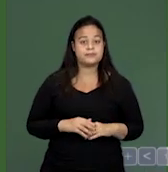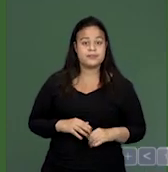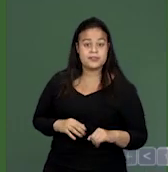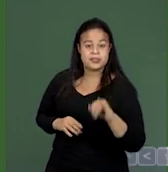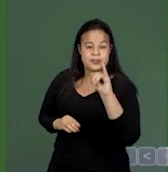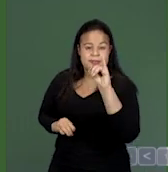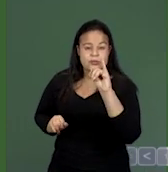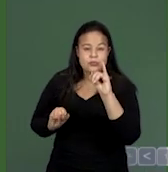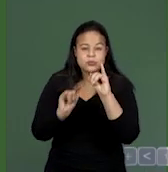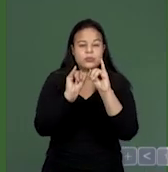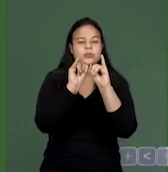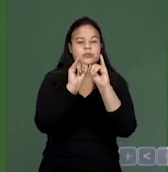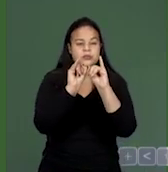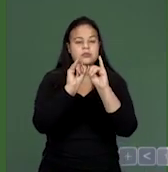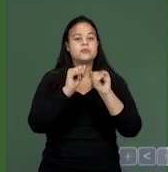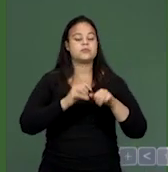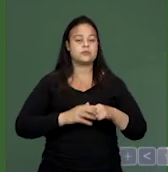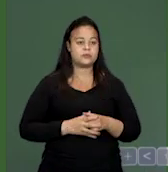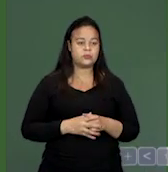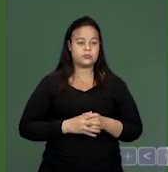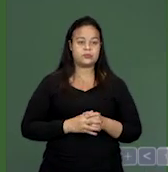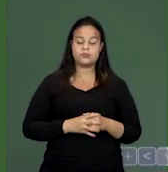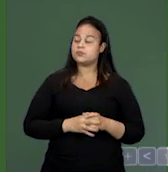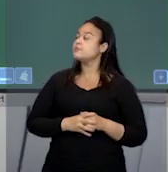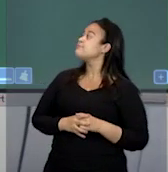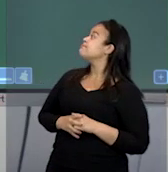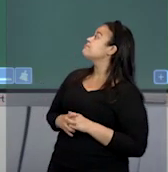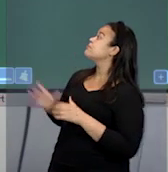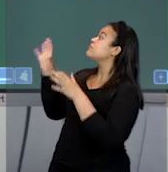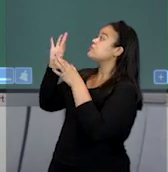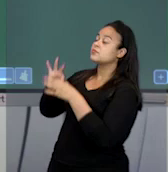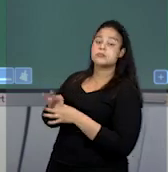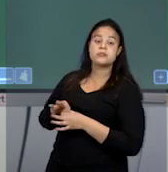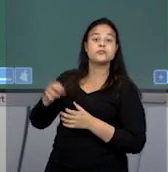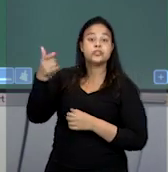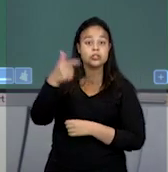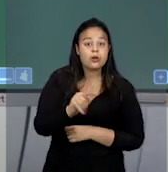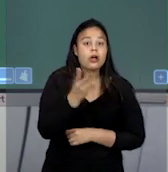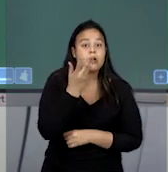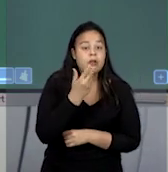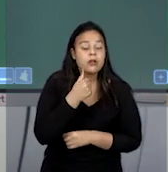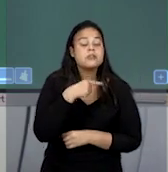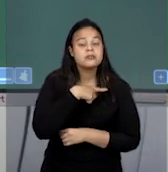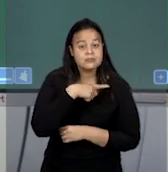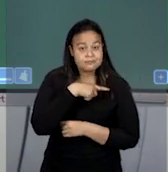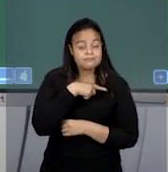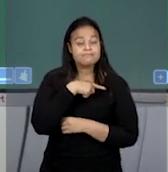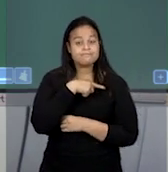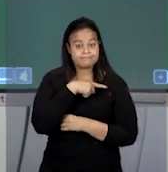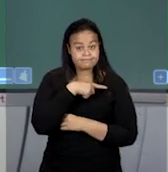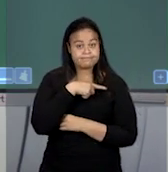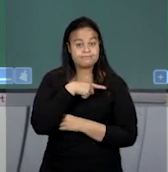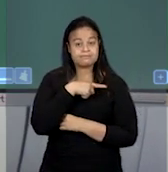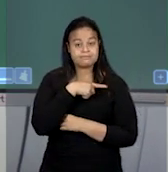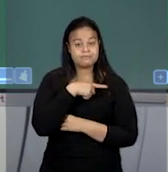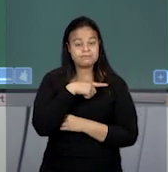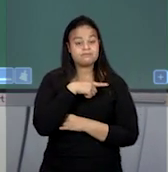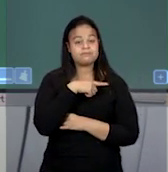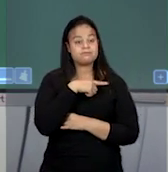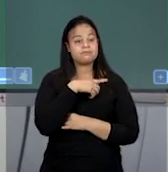Izinho, Izinho. Olha aqui, nesse caso eu vou ter mais um colorido aqui, ó. Esse daqui vai